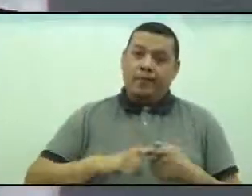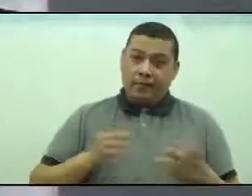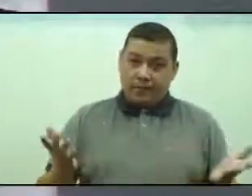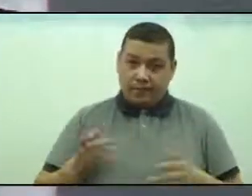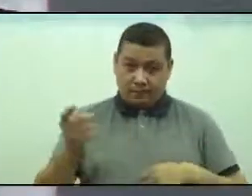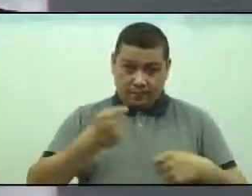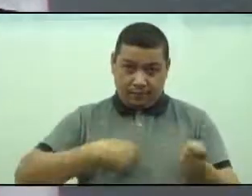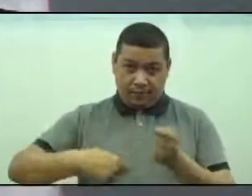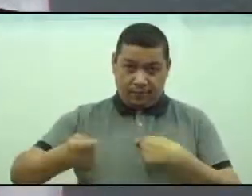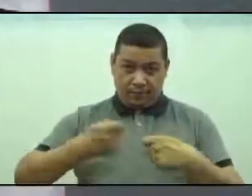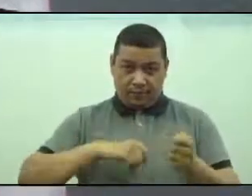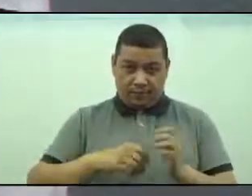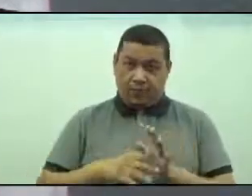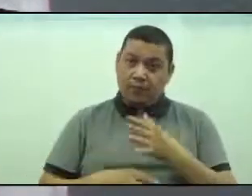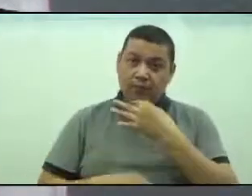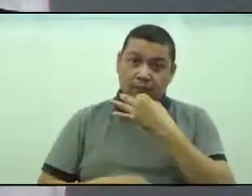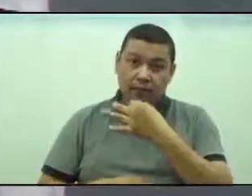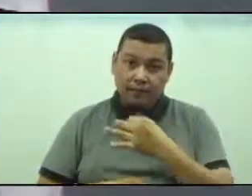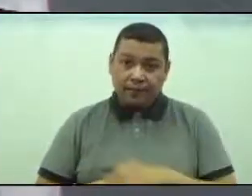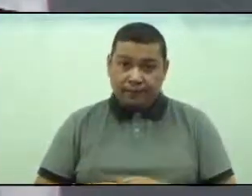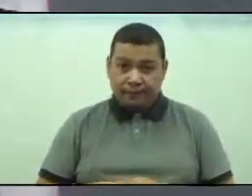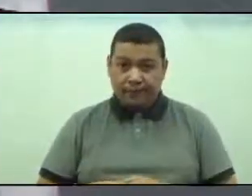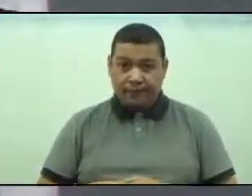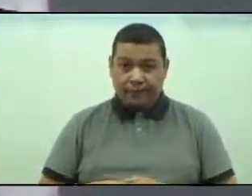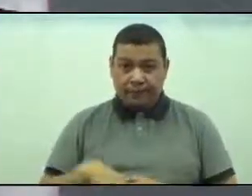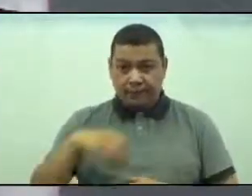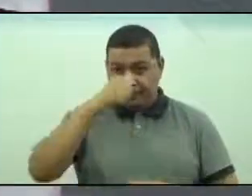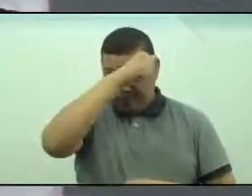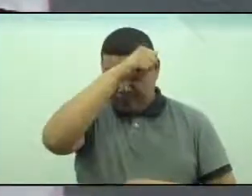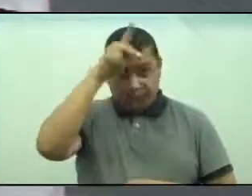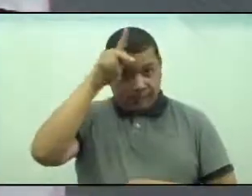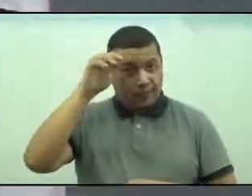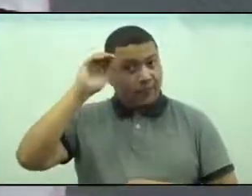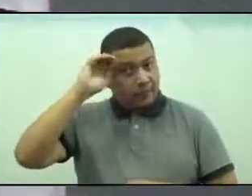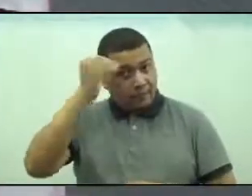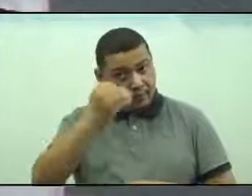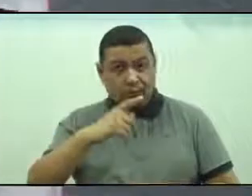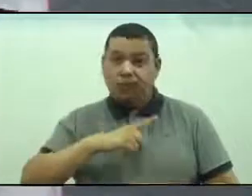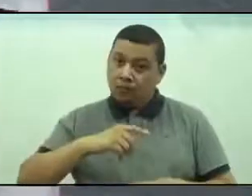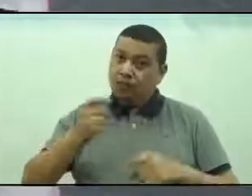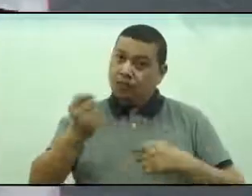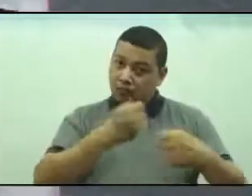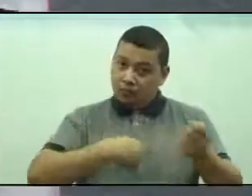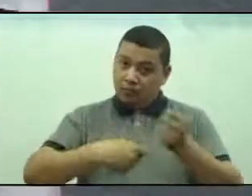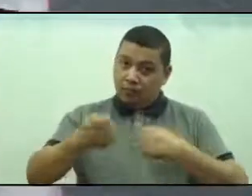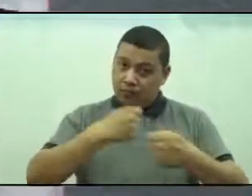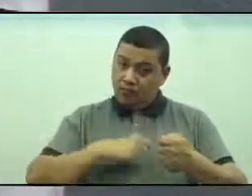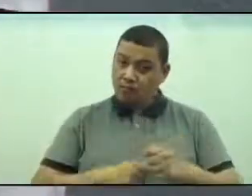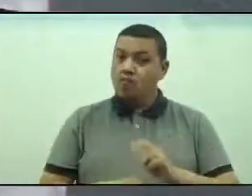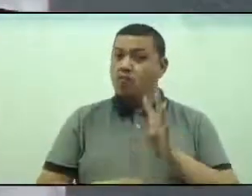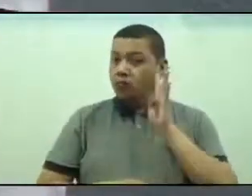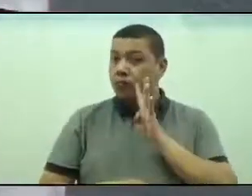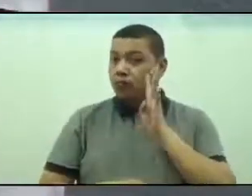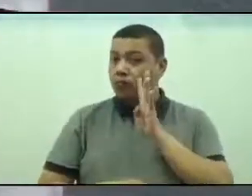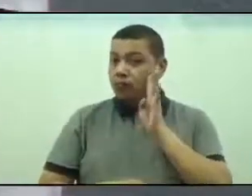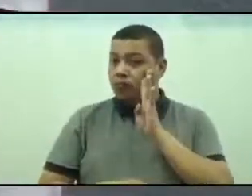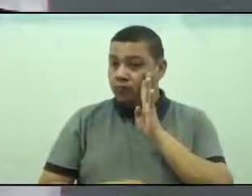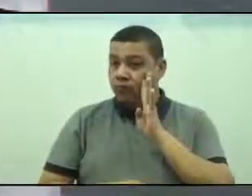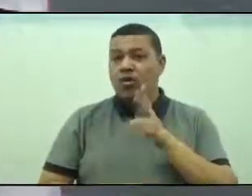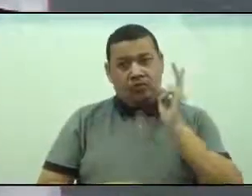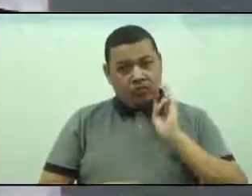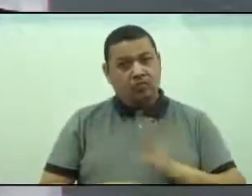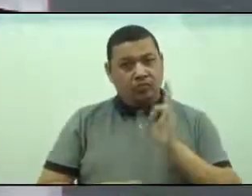penso que o prefeito Dailton Fúria tem feito um grande mandato, e tenho certeza que vai continuar